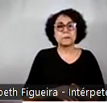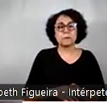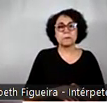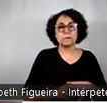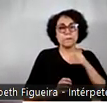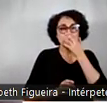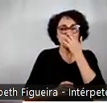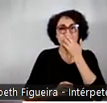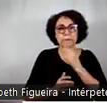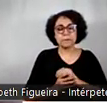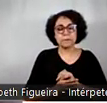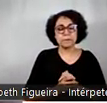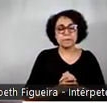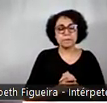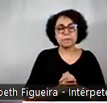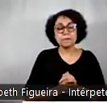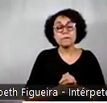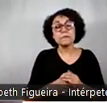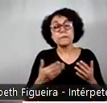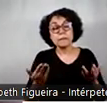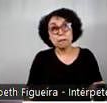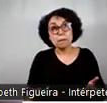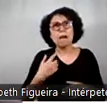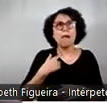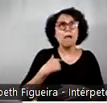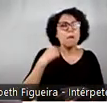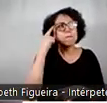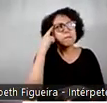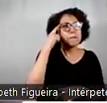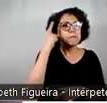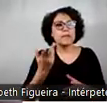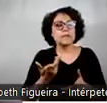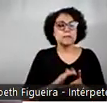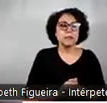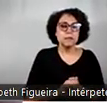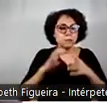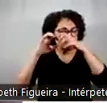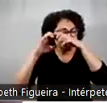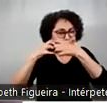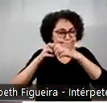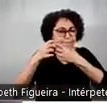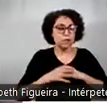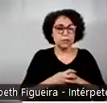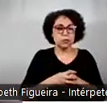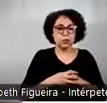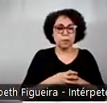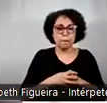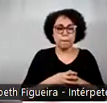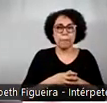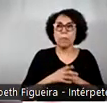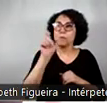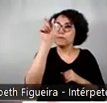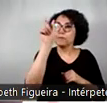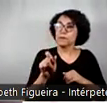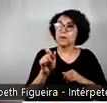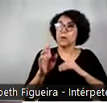né, que eu faço uma indagação assim que a gente vai poder pensar junto, né? O migrante é realmente um portador de